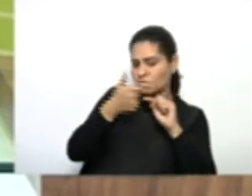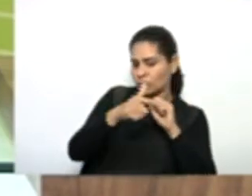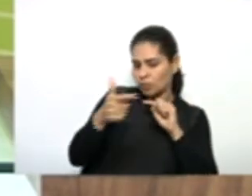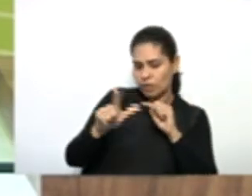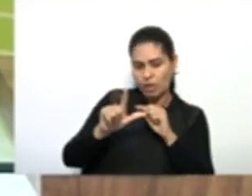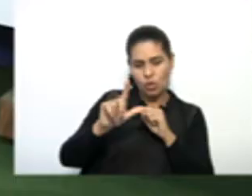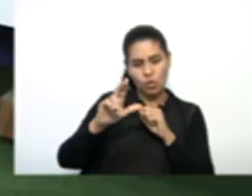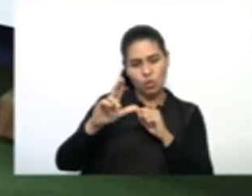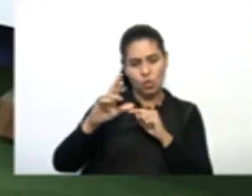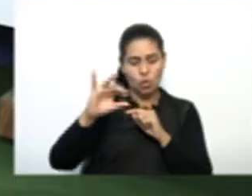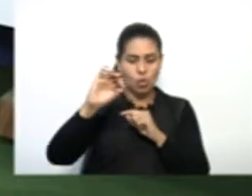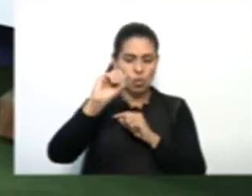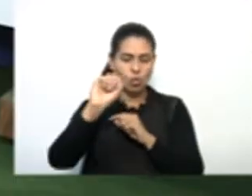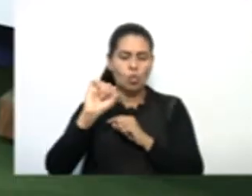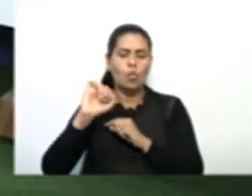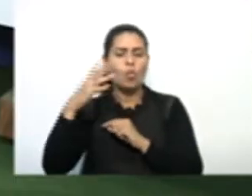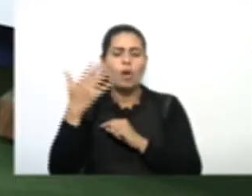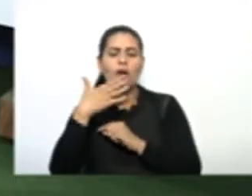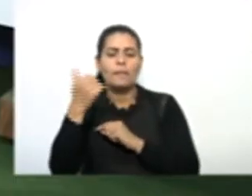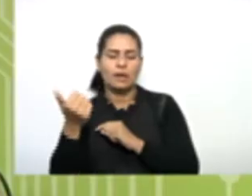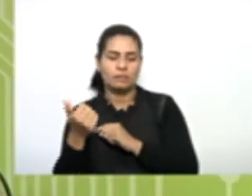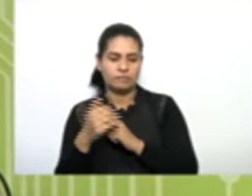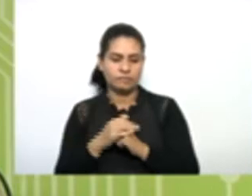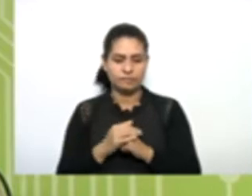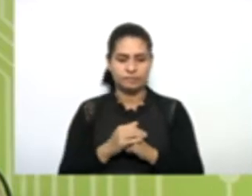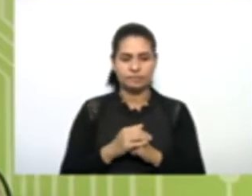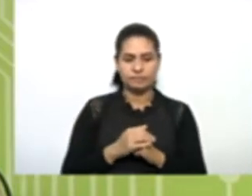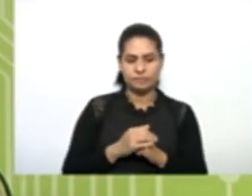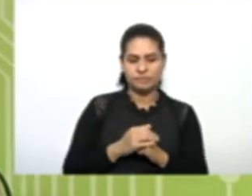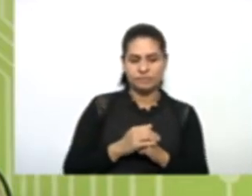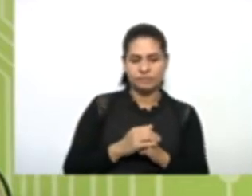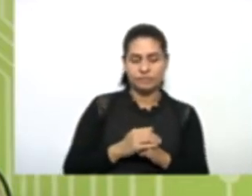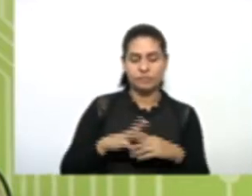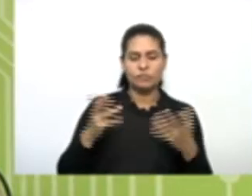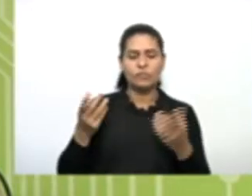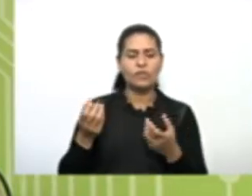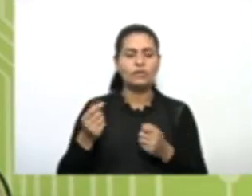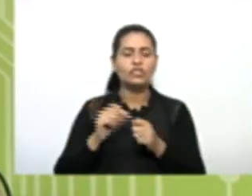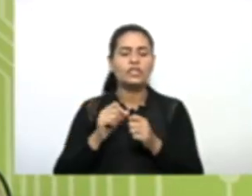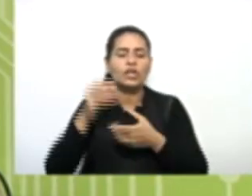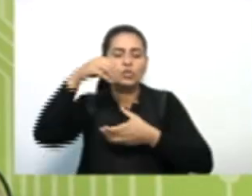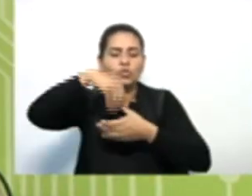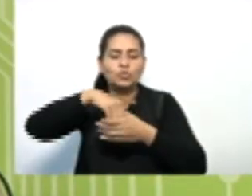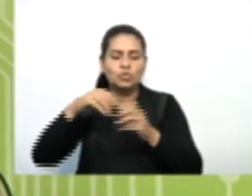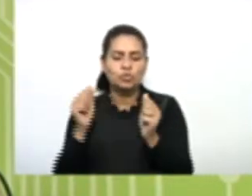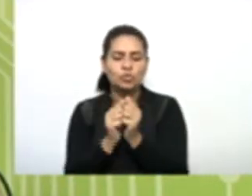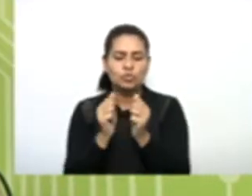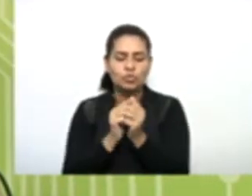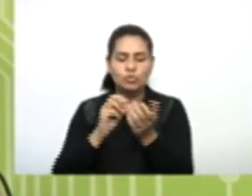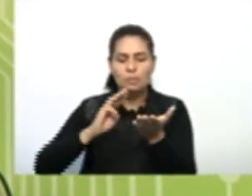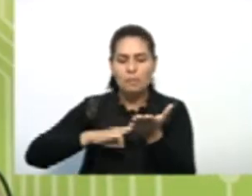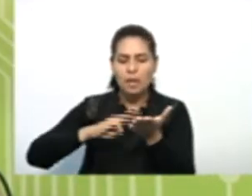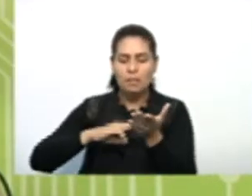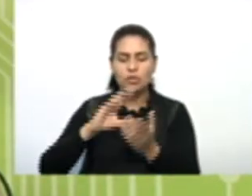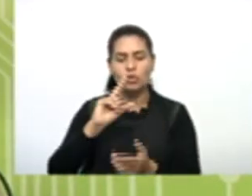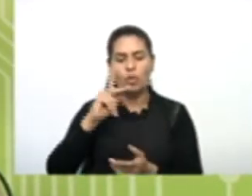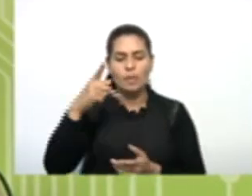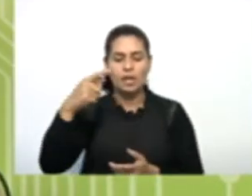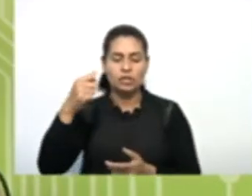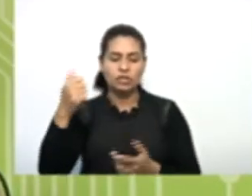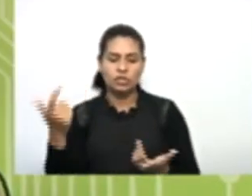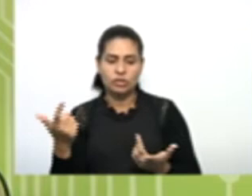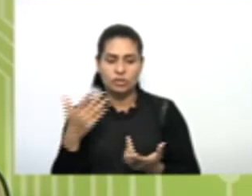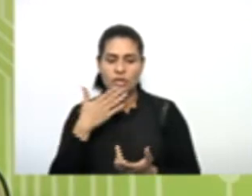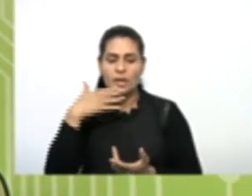né? Qual seria a vantagem? A vantagem não está nos lucros, a vantagem de participar de uma cooperativa é justamente fazer parte de um